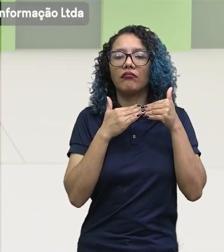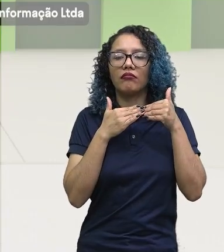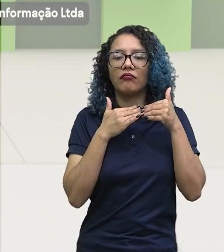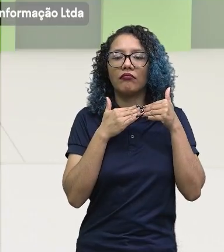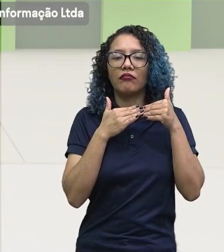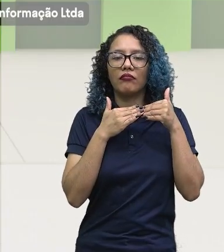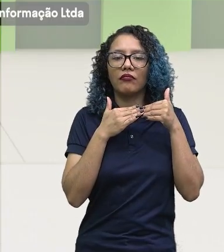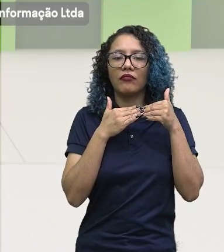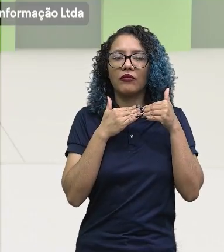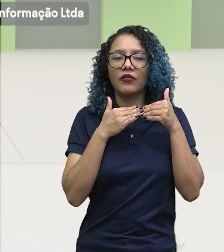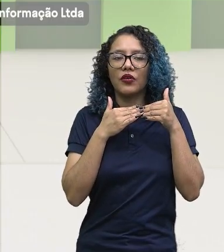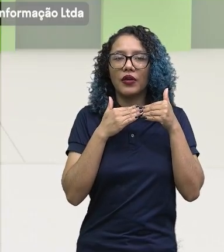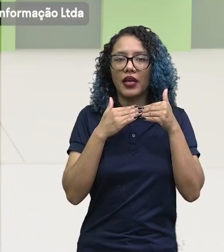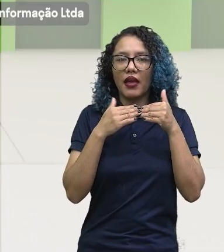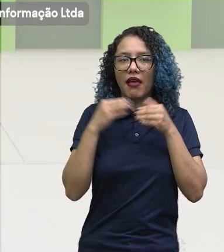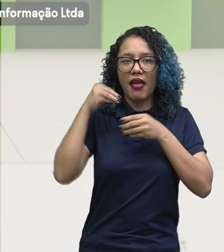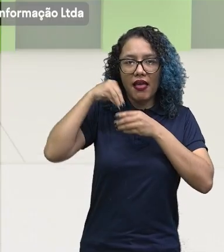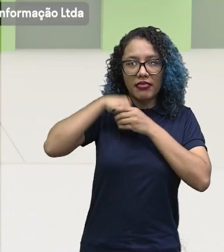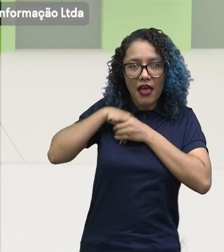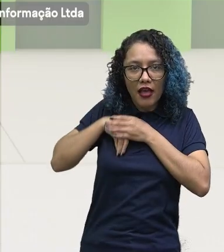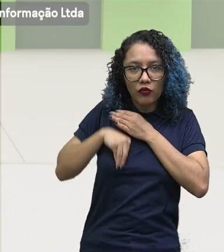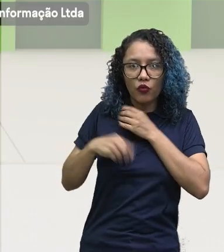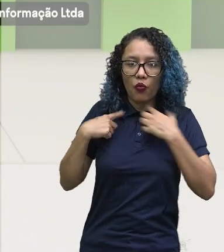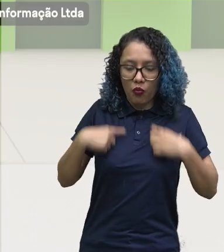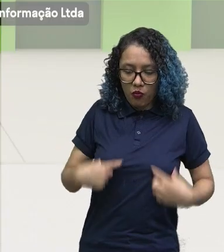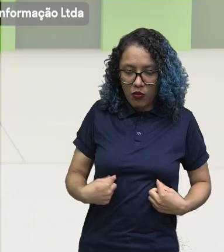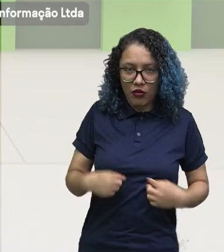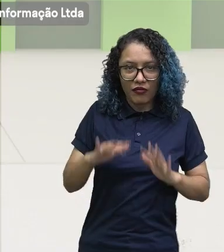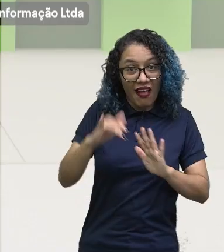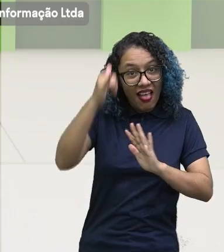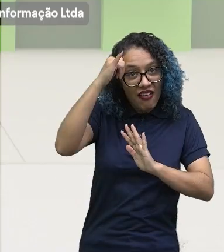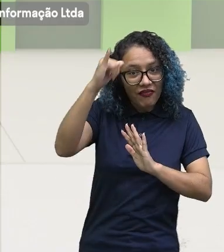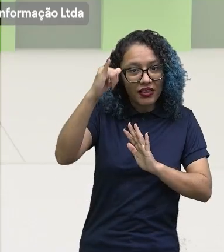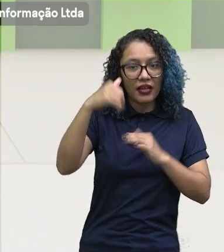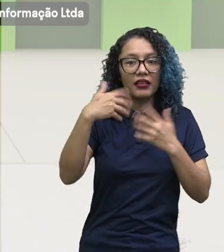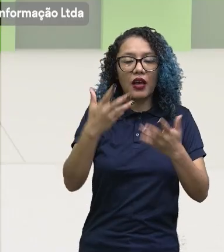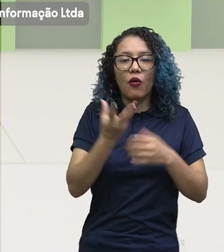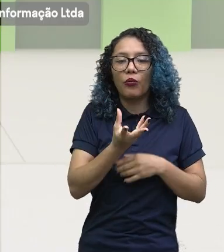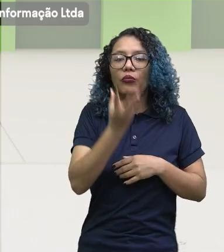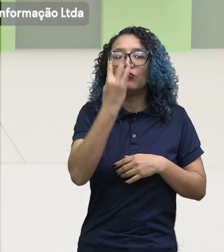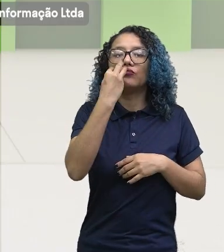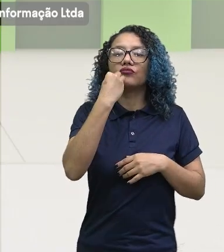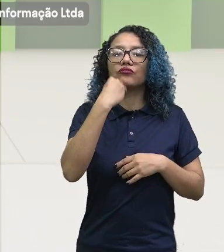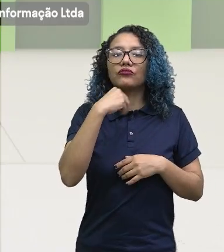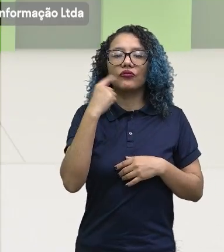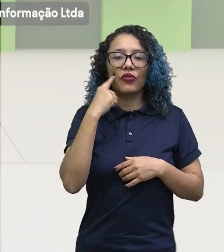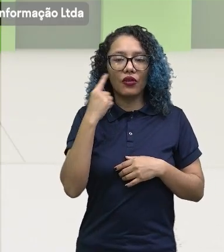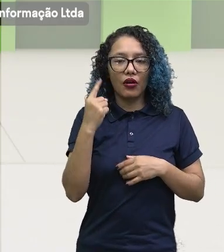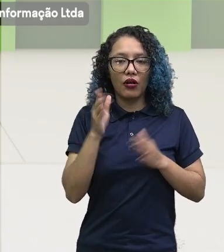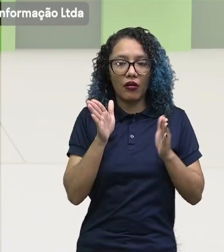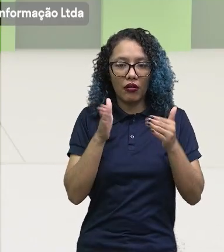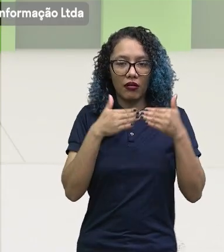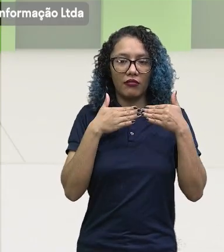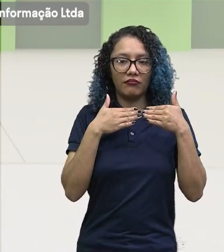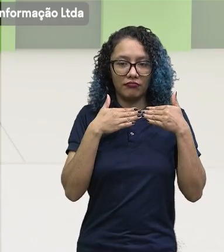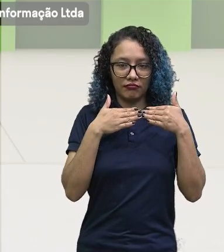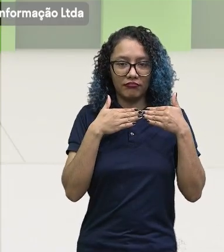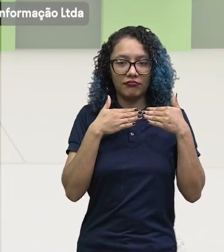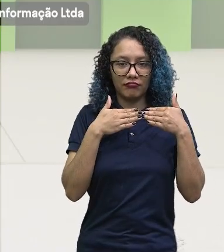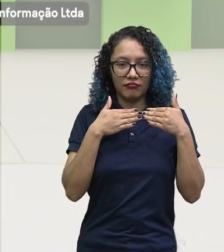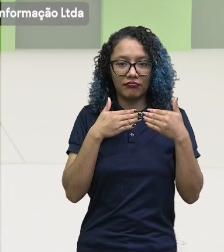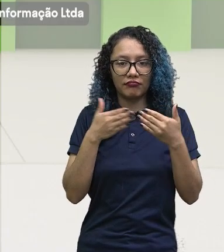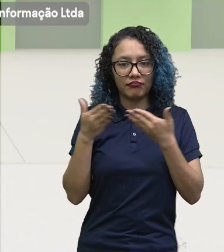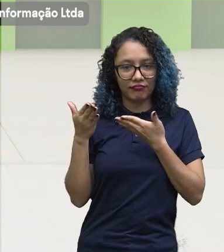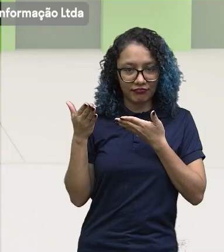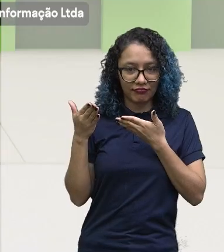alimento não fosse lá para o pulmão. Então, quando a gente mastiga, quando a gente engole esse alimento, temos aí essa estrutura, né, o funcionamento